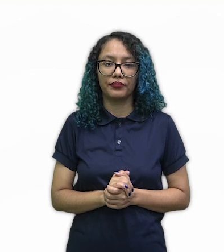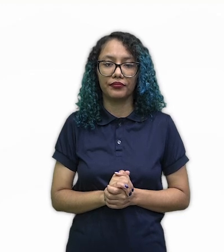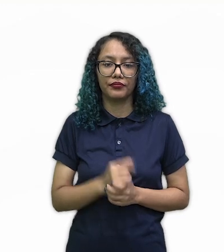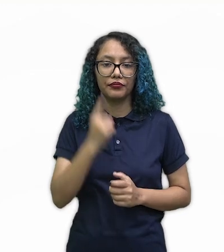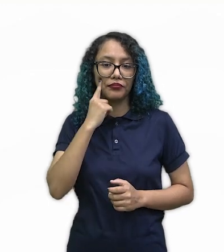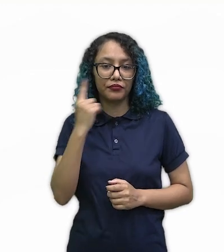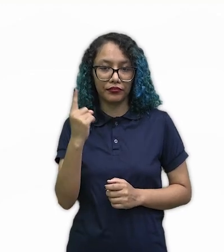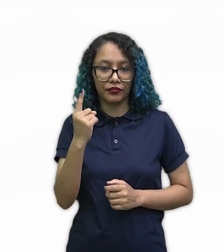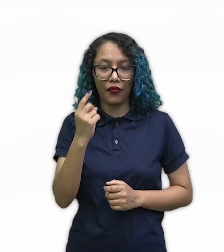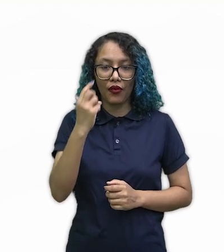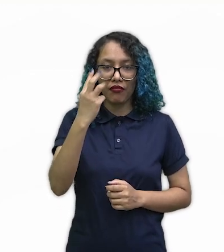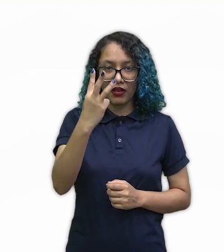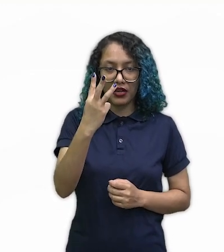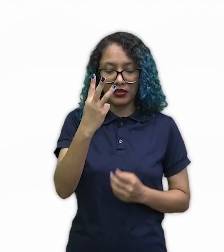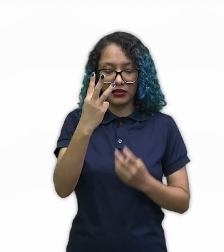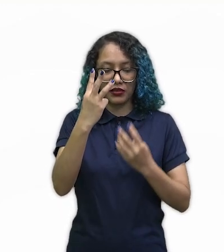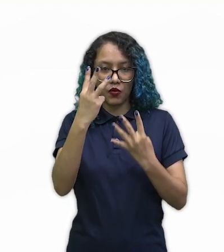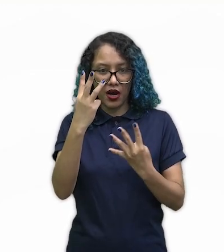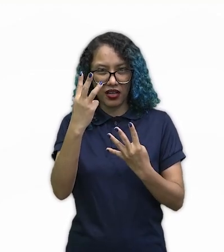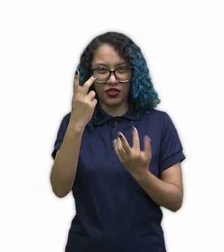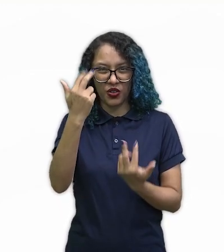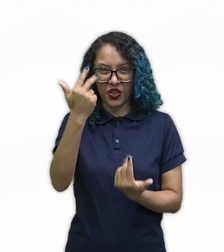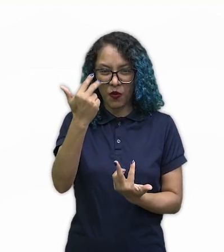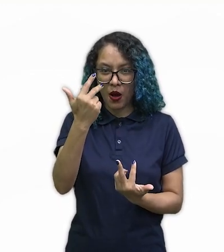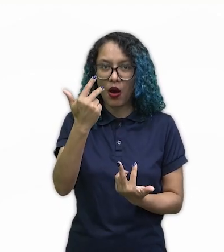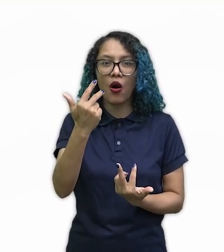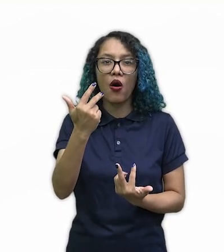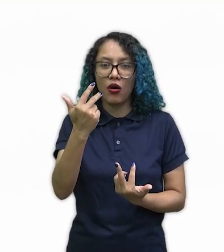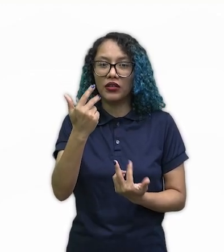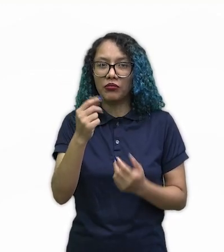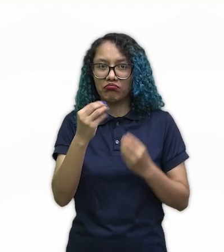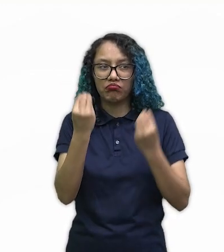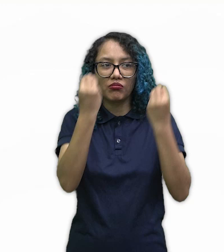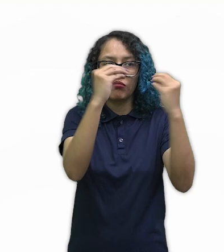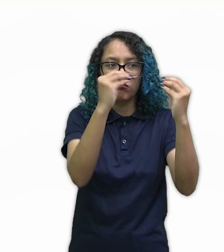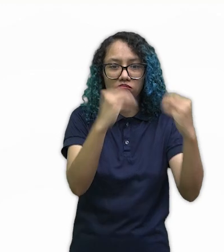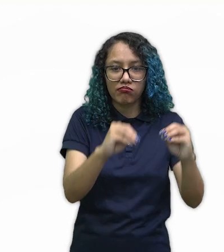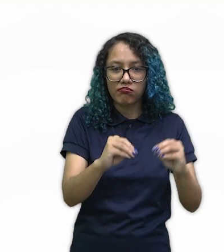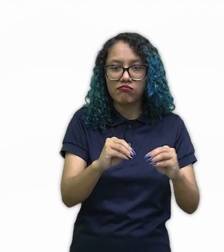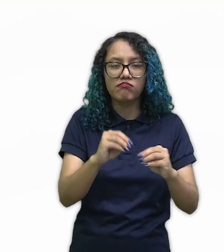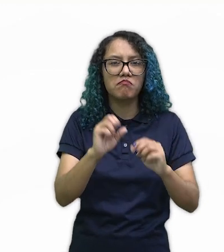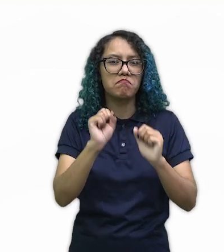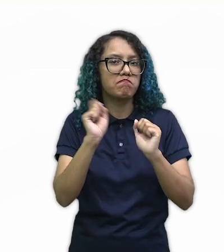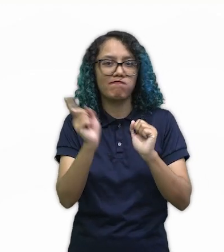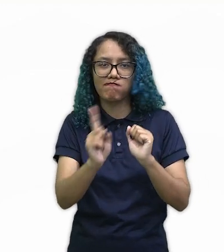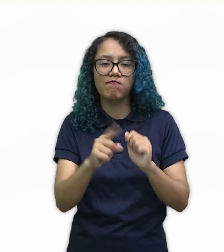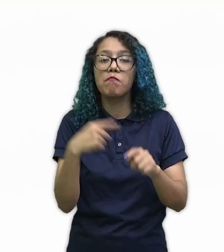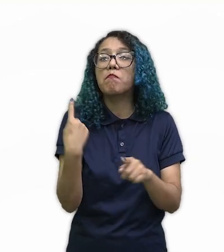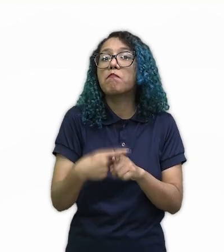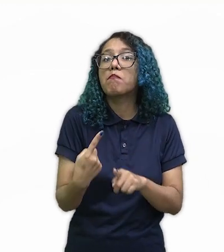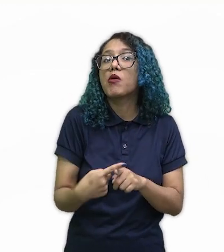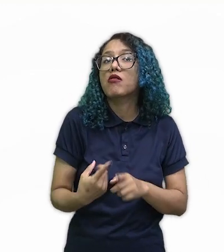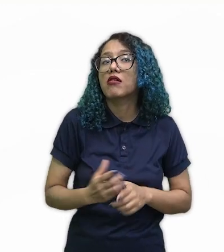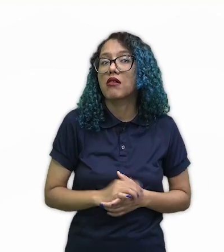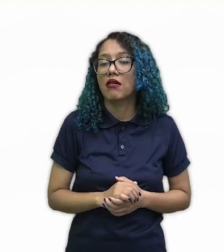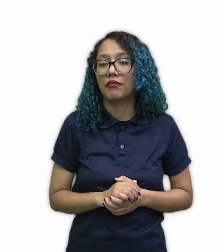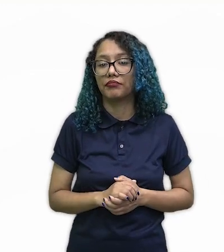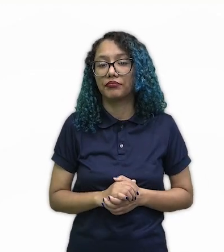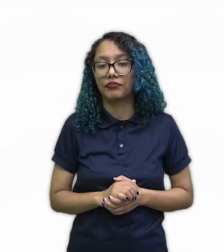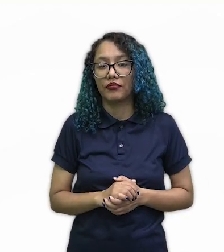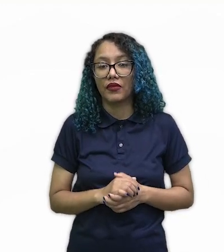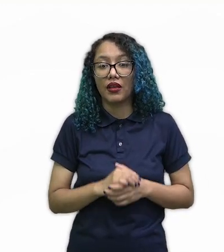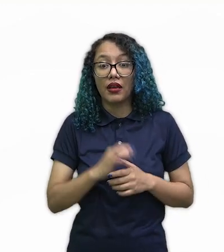dois valores do jeito que eles estão aí. Por quê? Porque a taxa está sendo cobrada